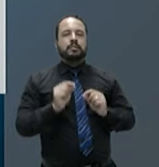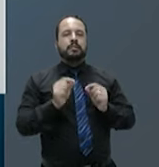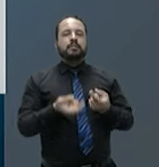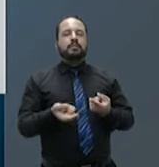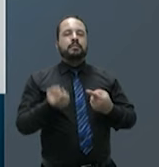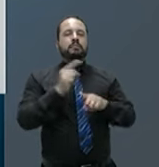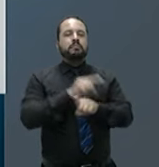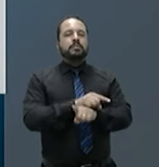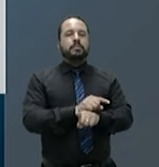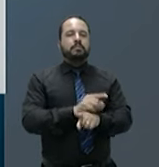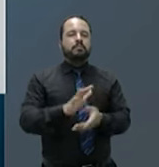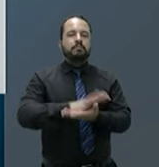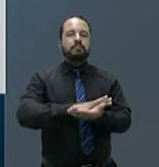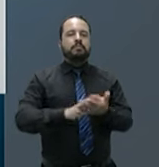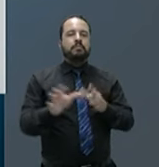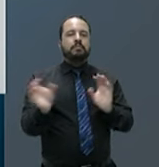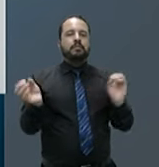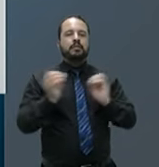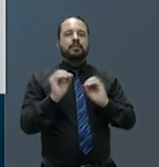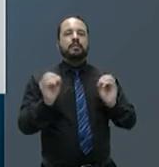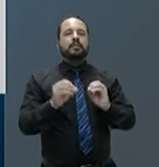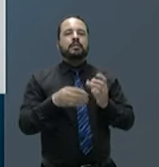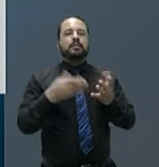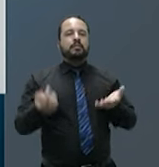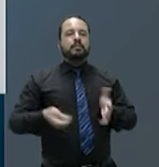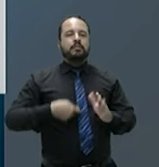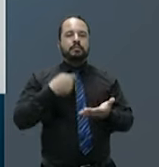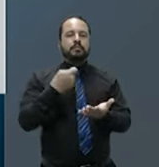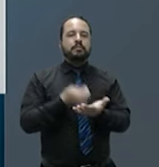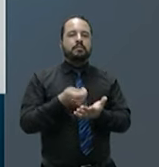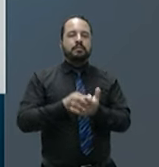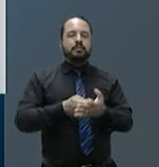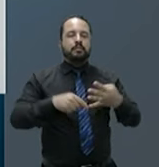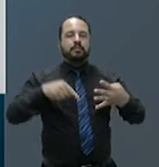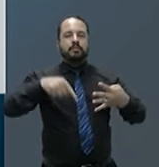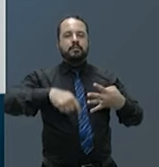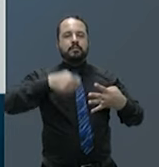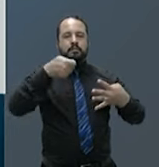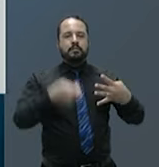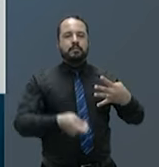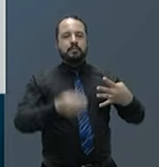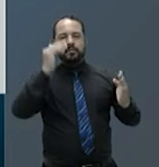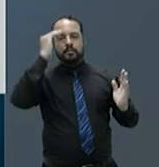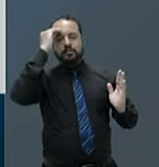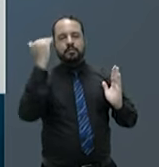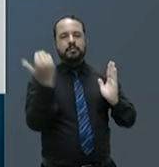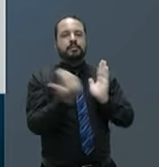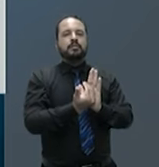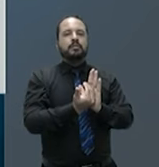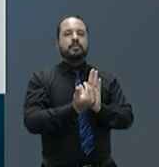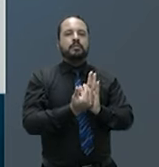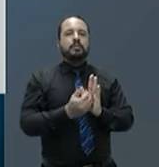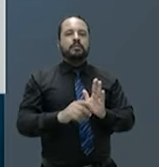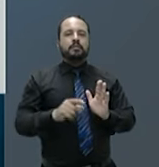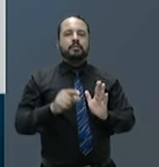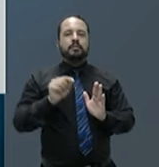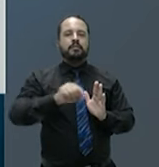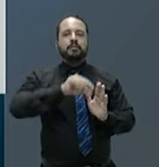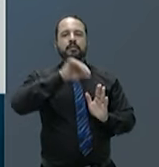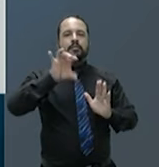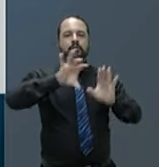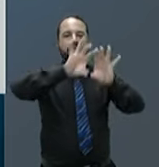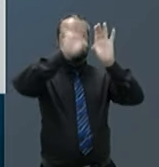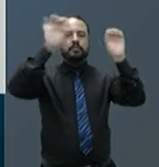regras processuais do Grão-Ducado foram rigorosamente seguidas. A revelia foi reconhecida e confirmada pela Corte